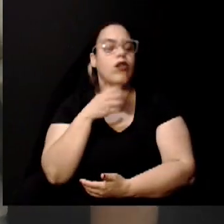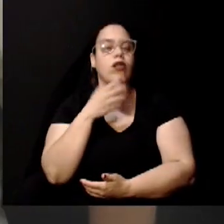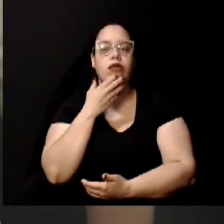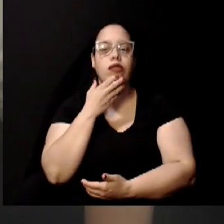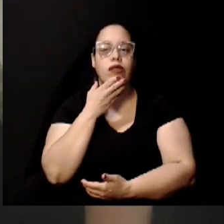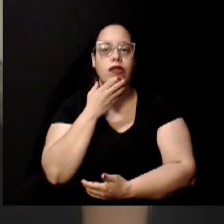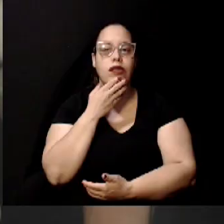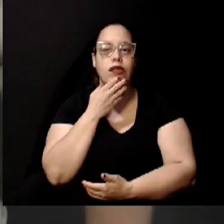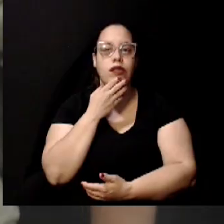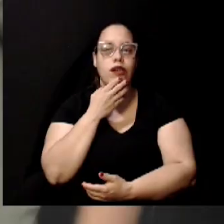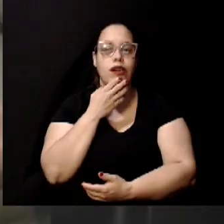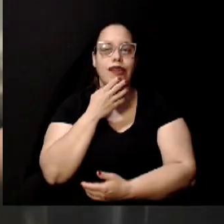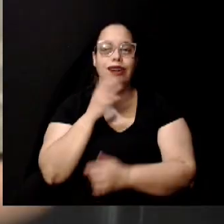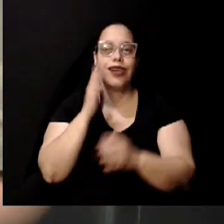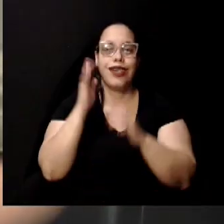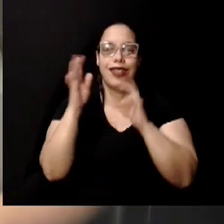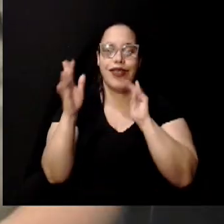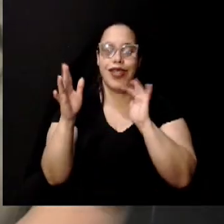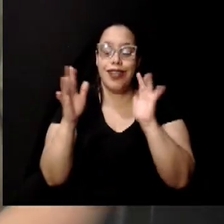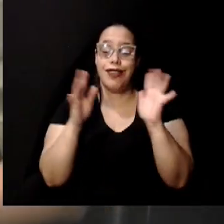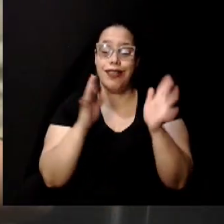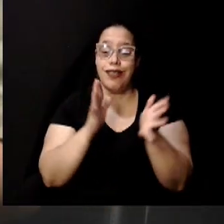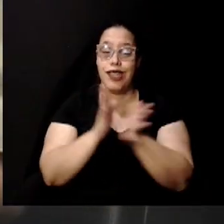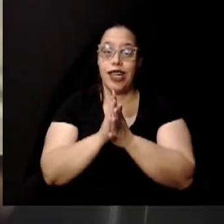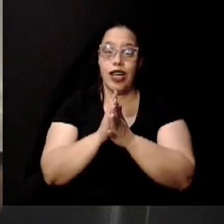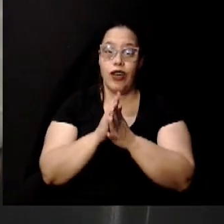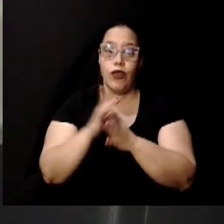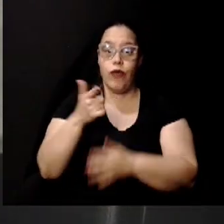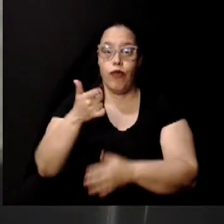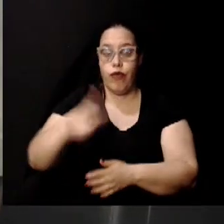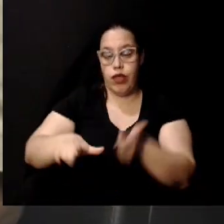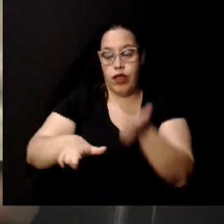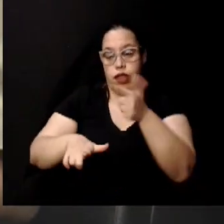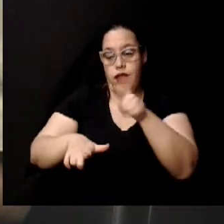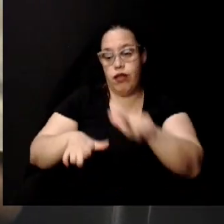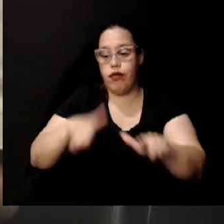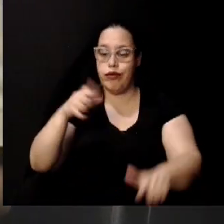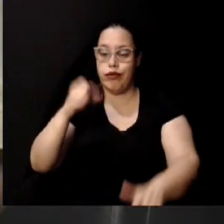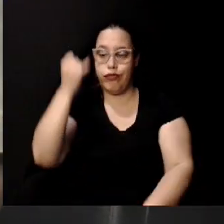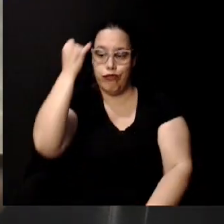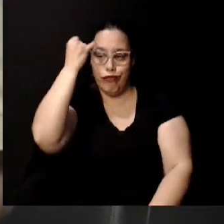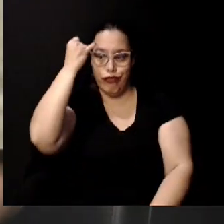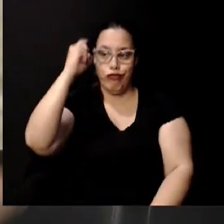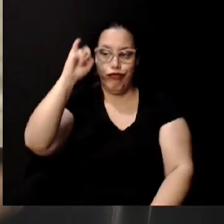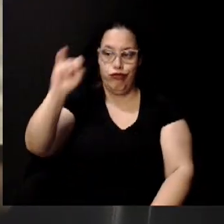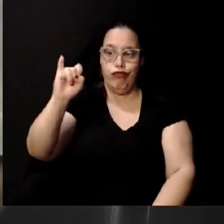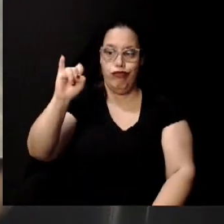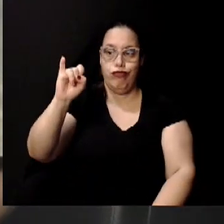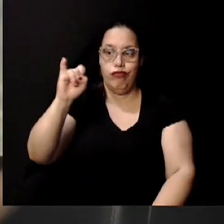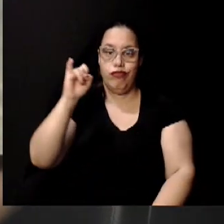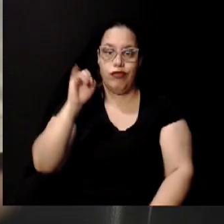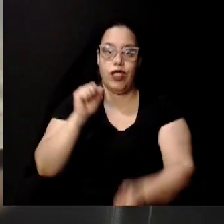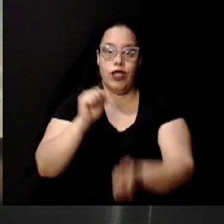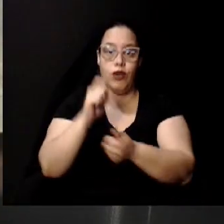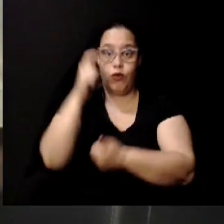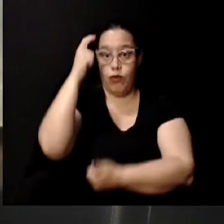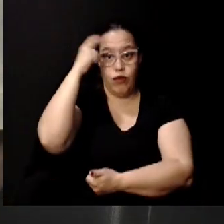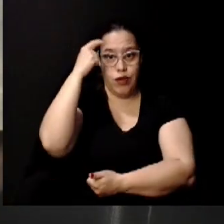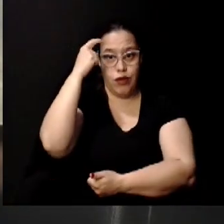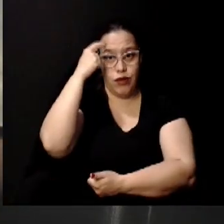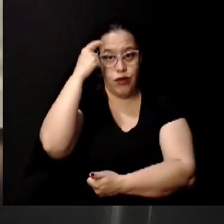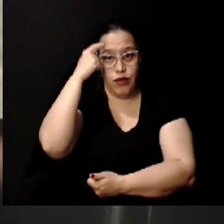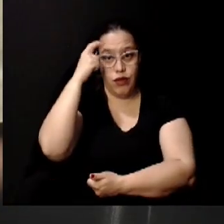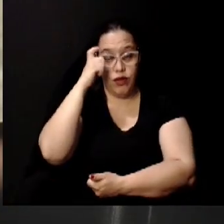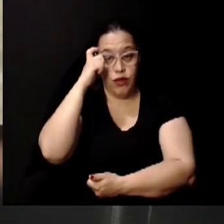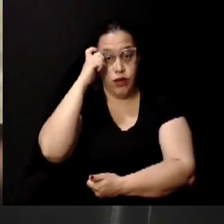inventando a roda, né? Mas elas estão reproduzindo ideias que foram ideias formuladas, foram ideias pensadas. Tem gente